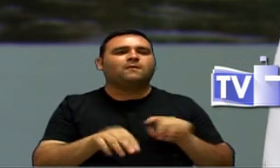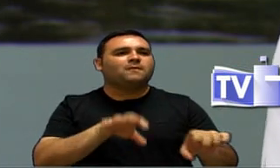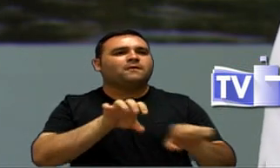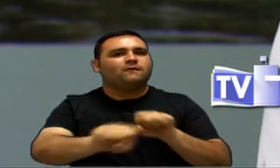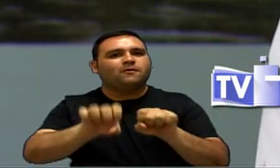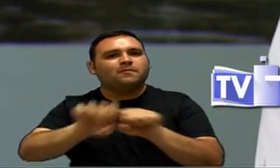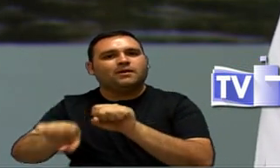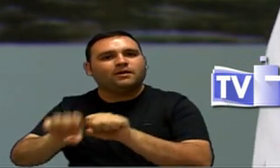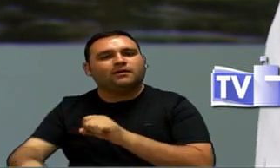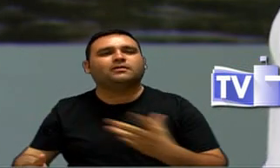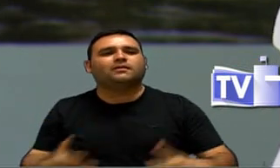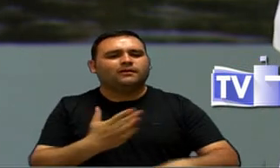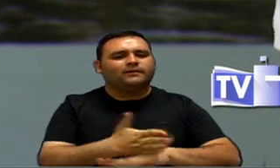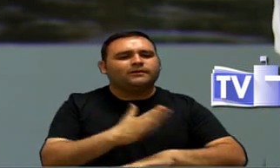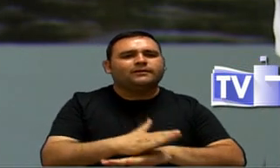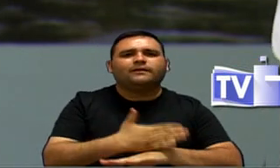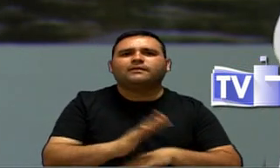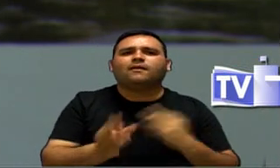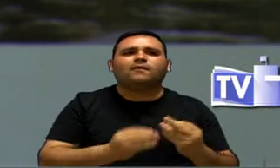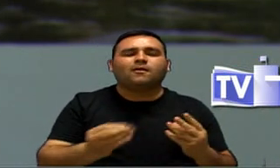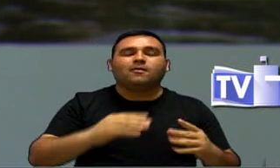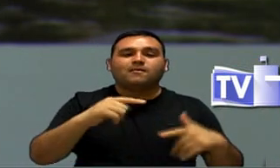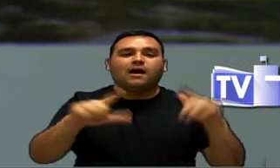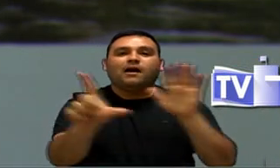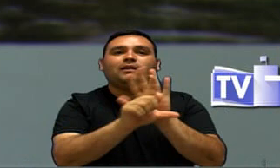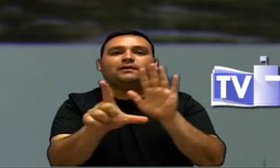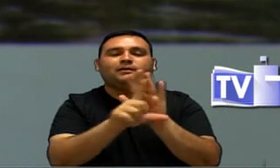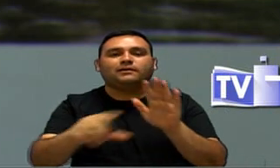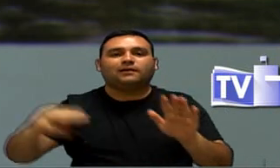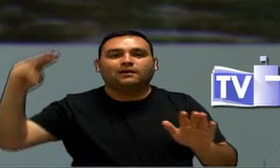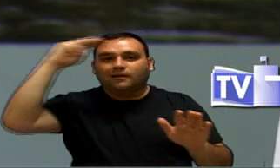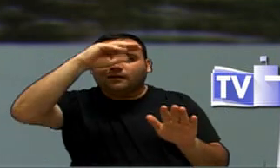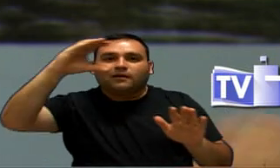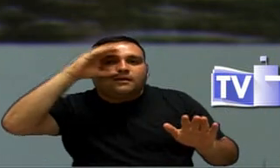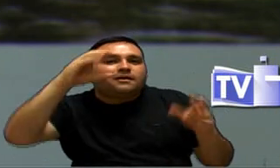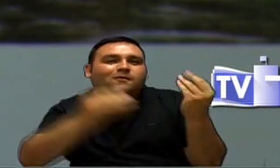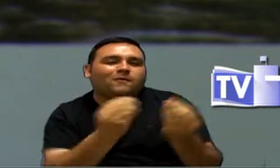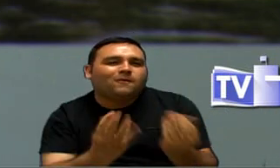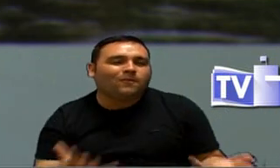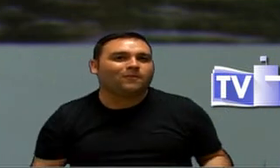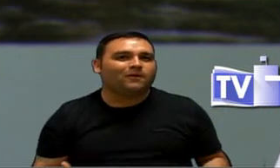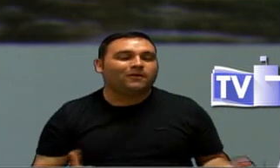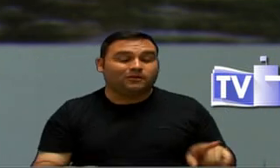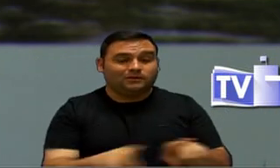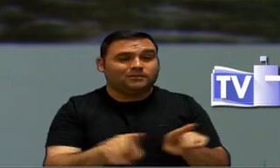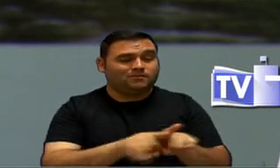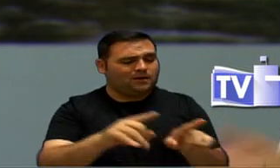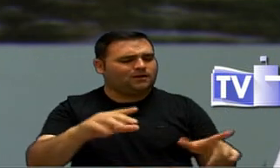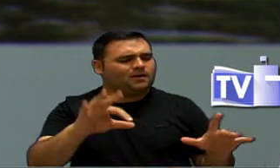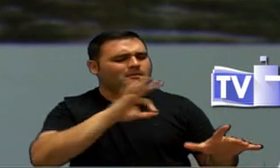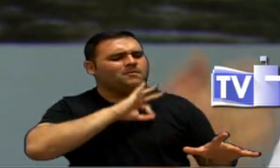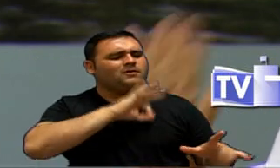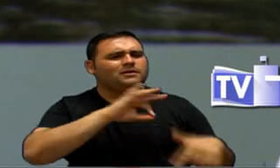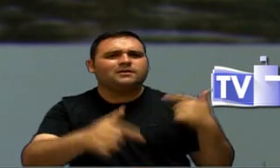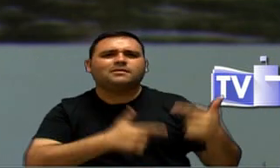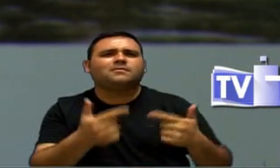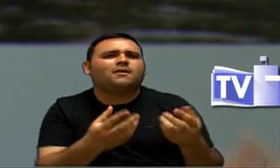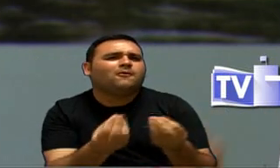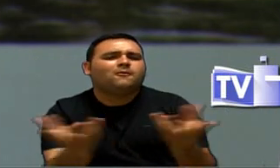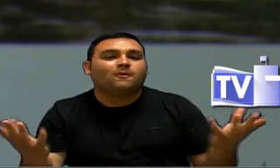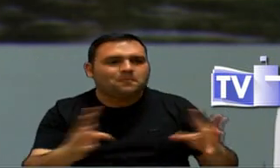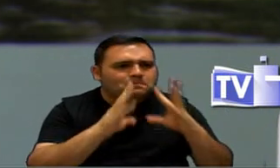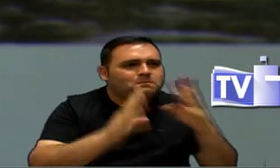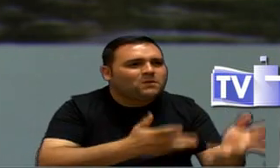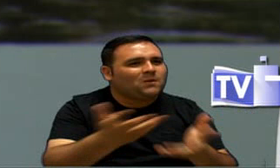formação. Como trabalhar a Lei Maria da Penha com a Guarda Municipal? Como trabalhar com a Polícia Militar? Quais são as tarefas? Como